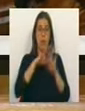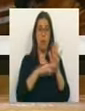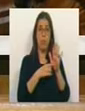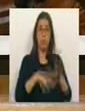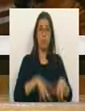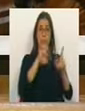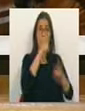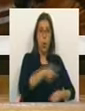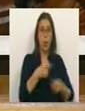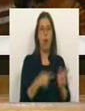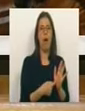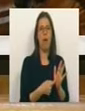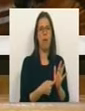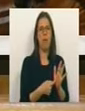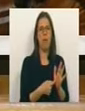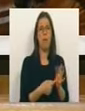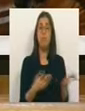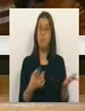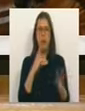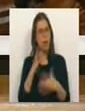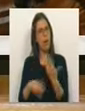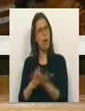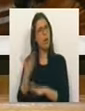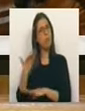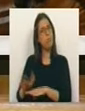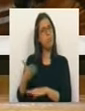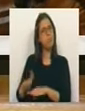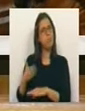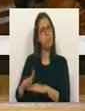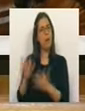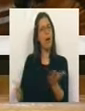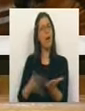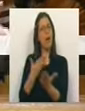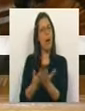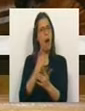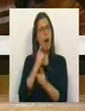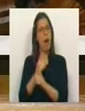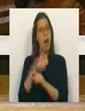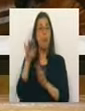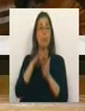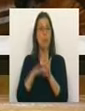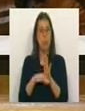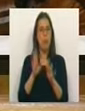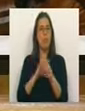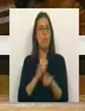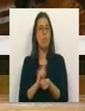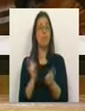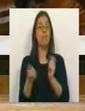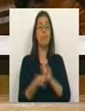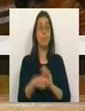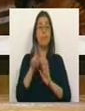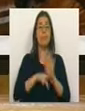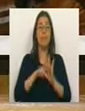de Desenvolvimento Rural? É continuar a excluir candidaturas a este mesmo programa porque muda as regras